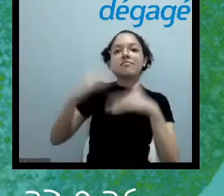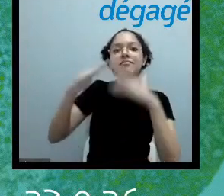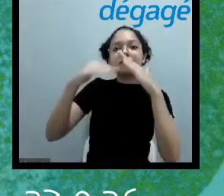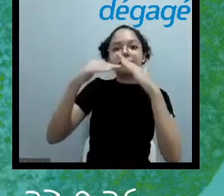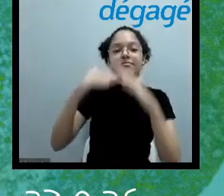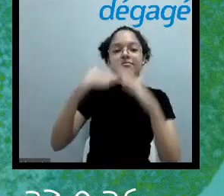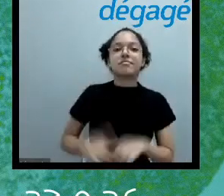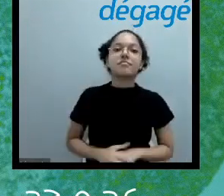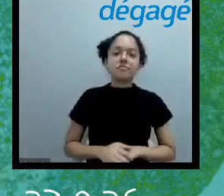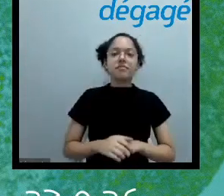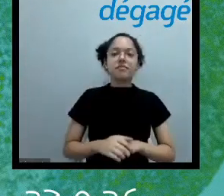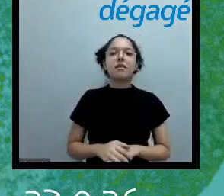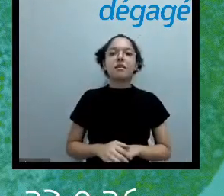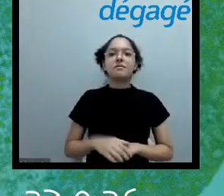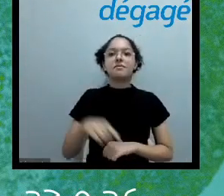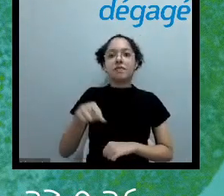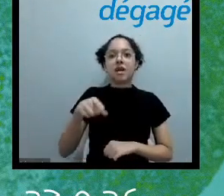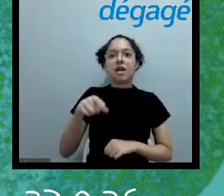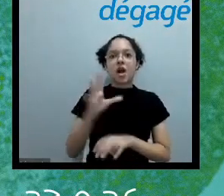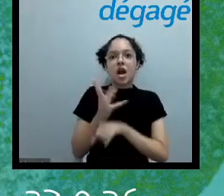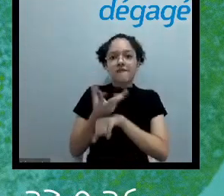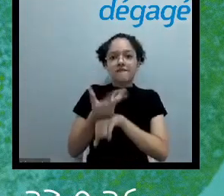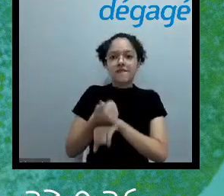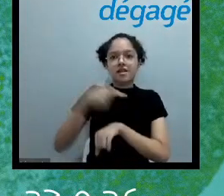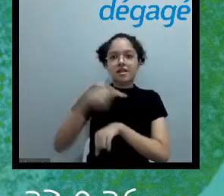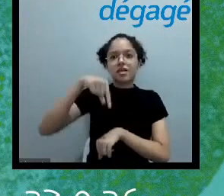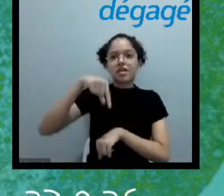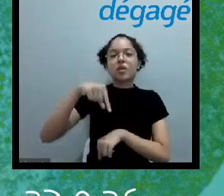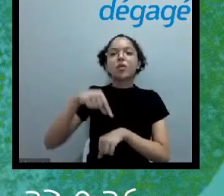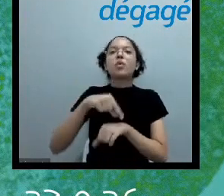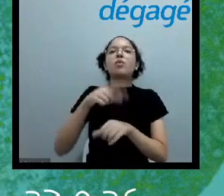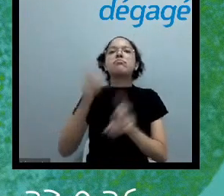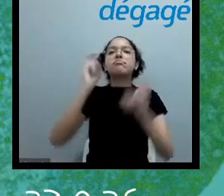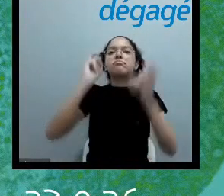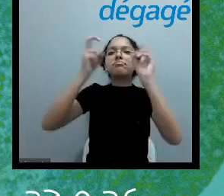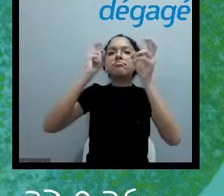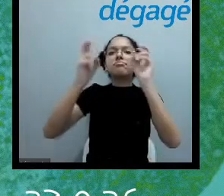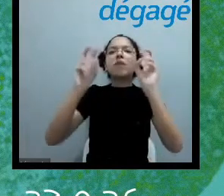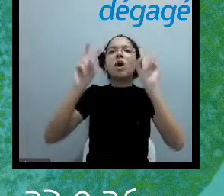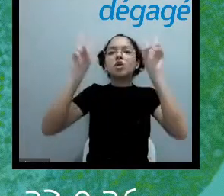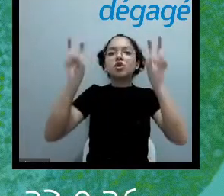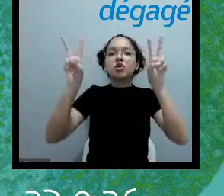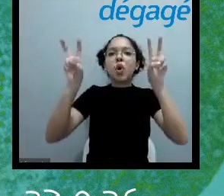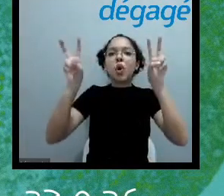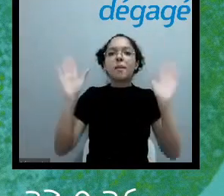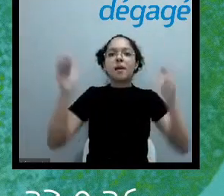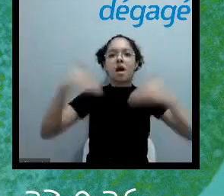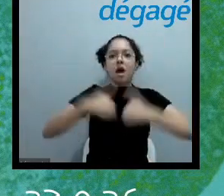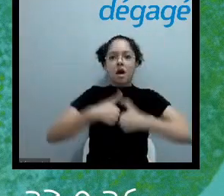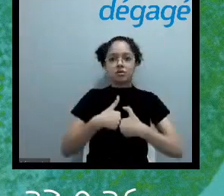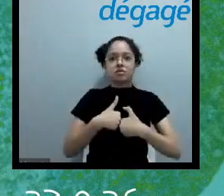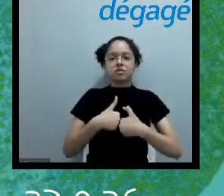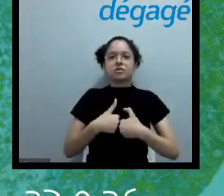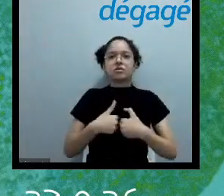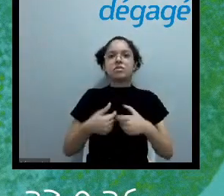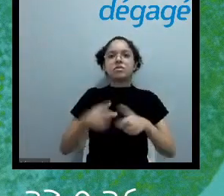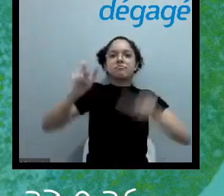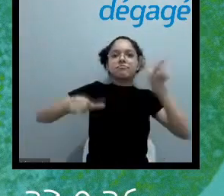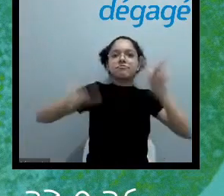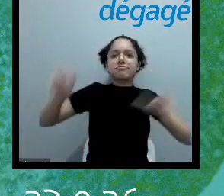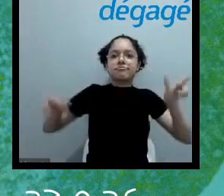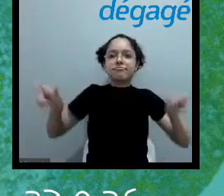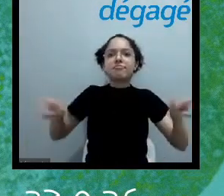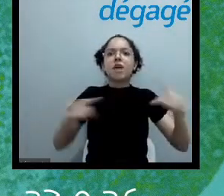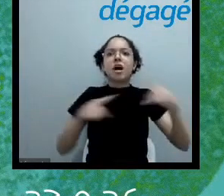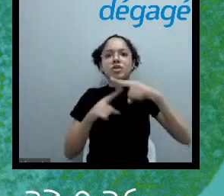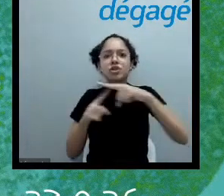se falou aqui no evento, né, sobre o que é o autismo, essa pluralidade, né? Nesse encontro já se falou bastante sobre isso,